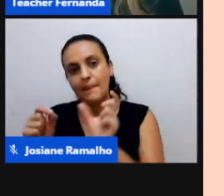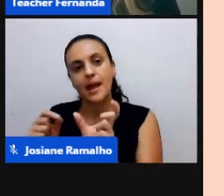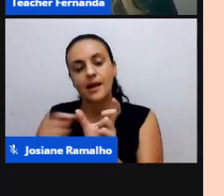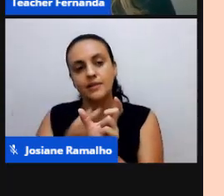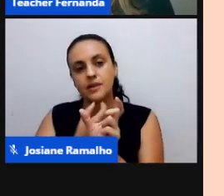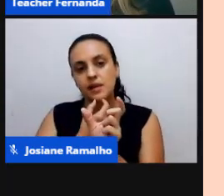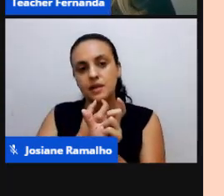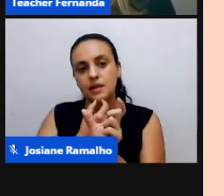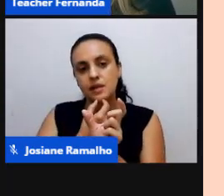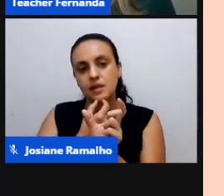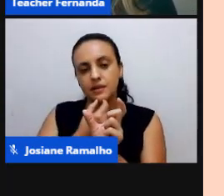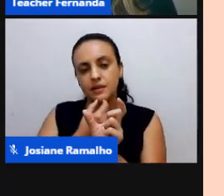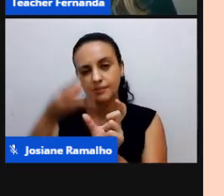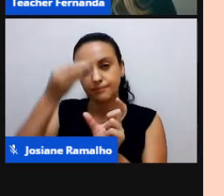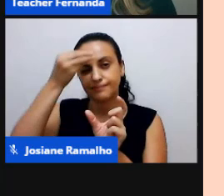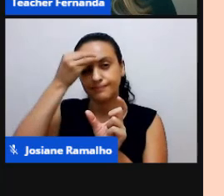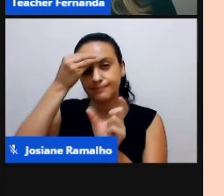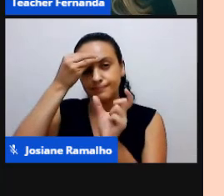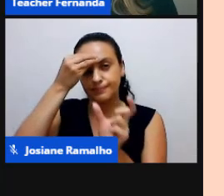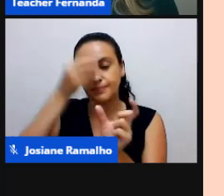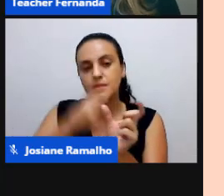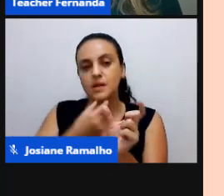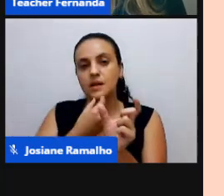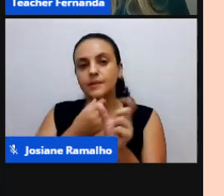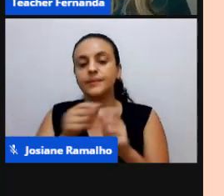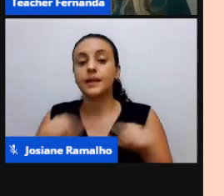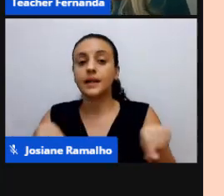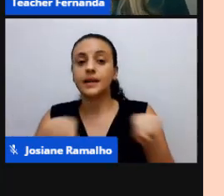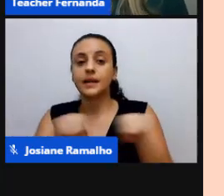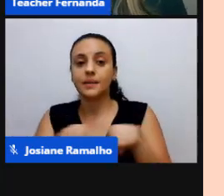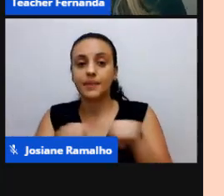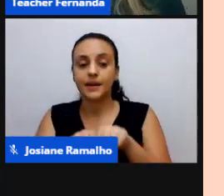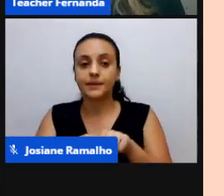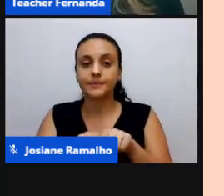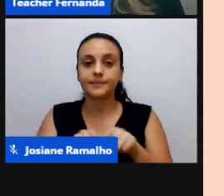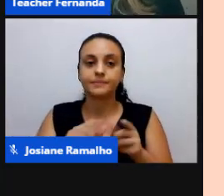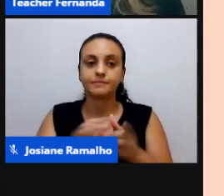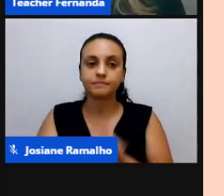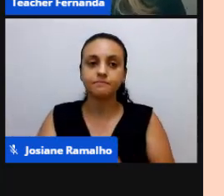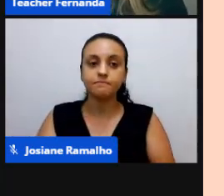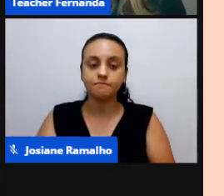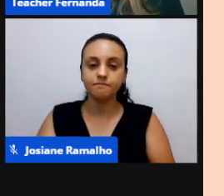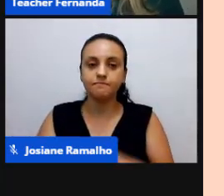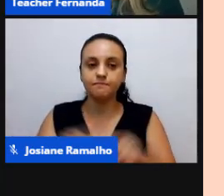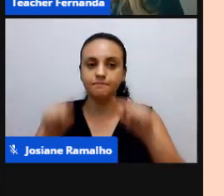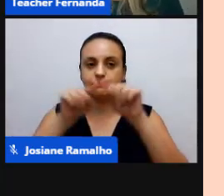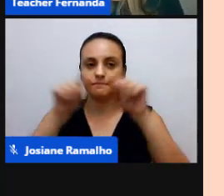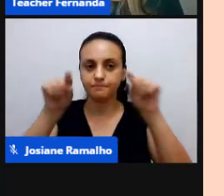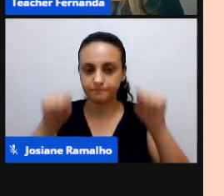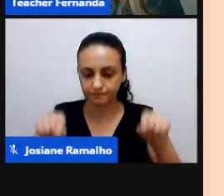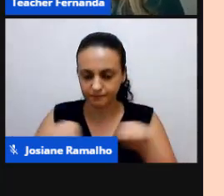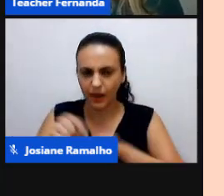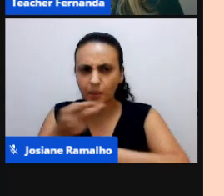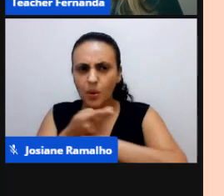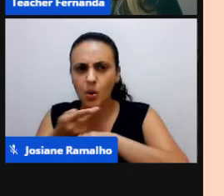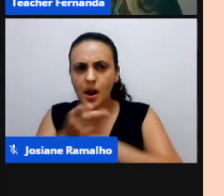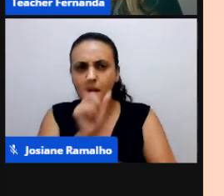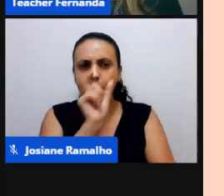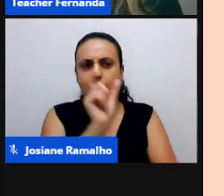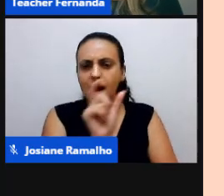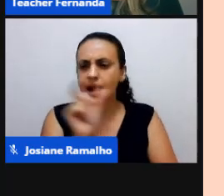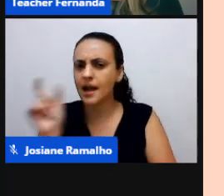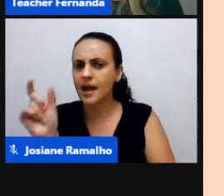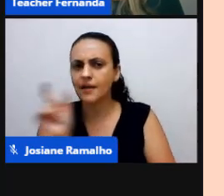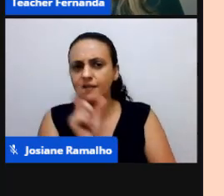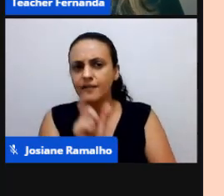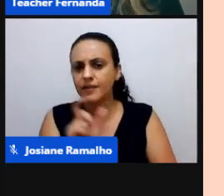essa palavra em inglês. E também uma busca de palavras, né, no caça-palavras de